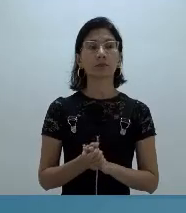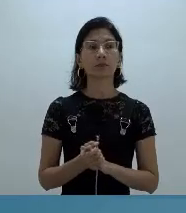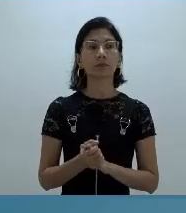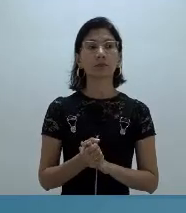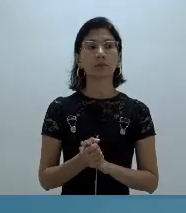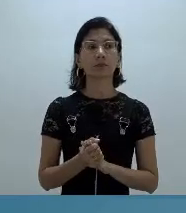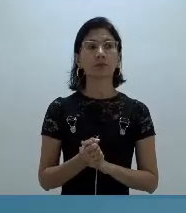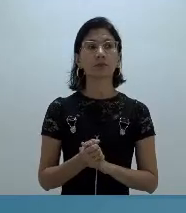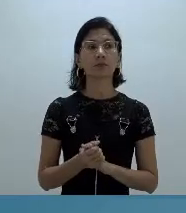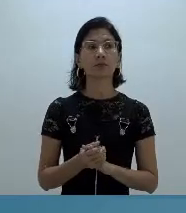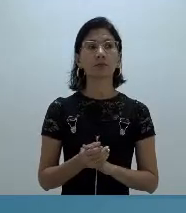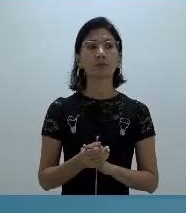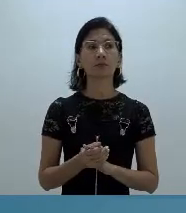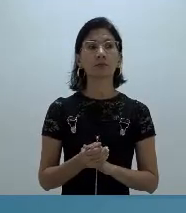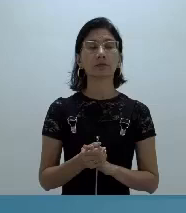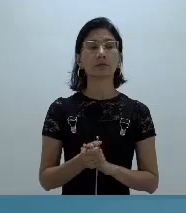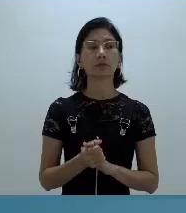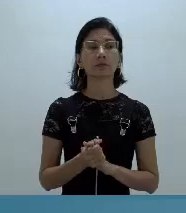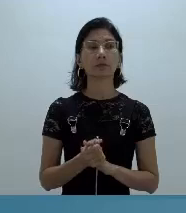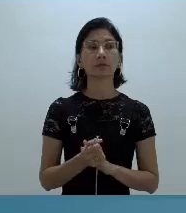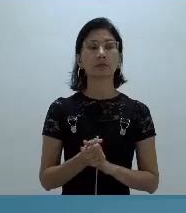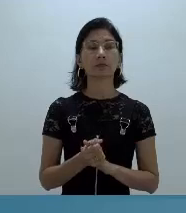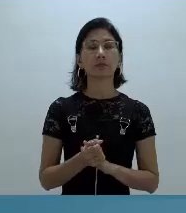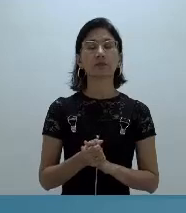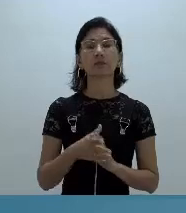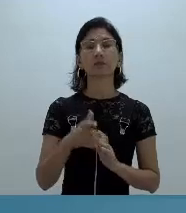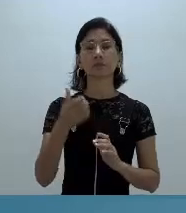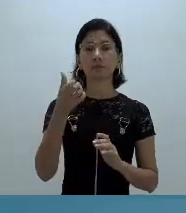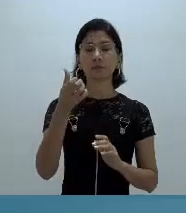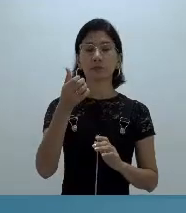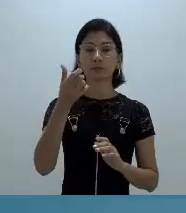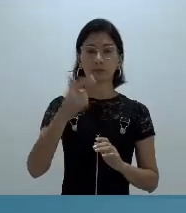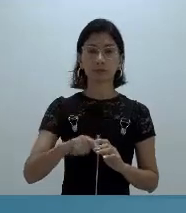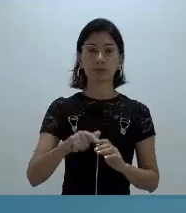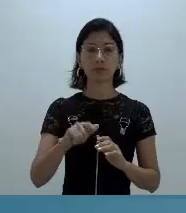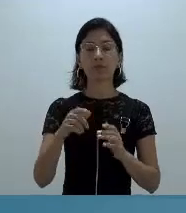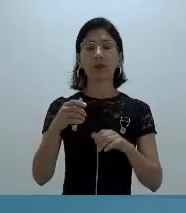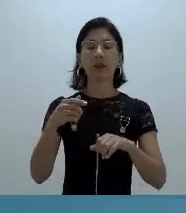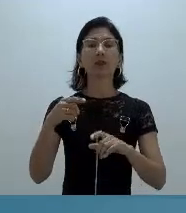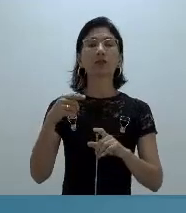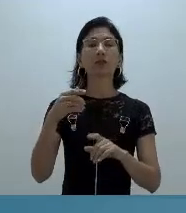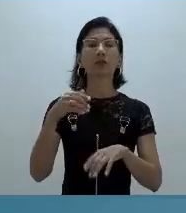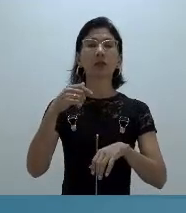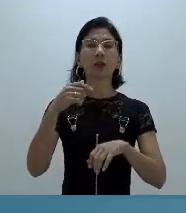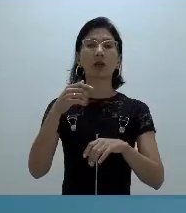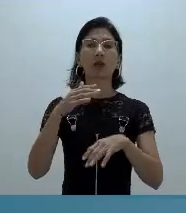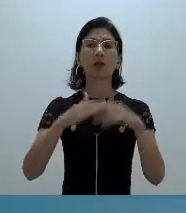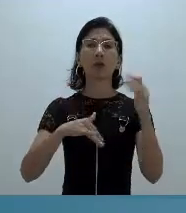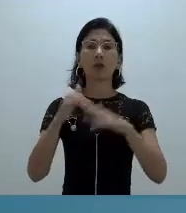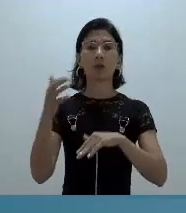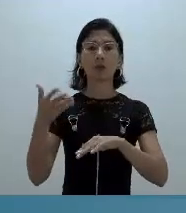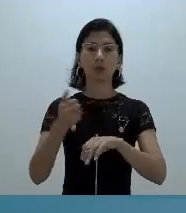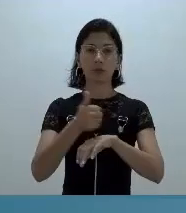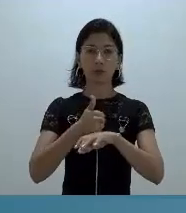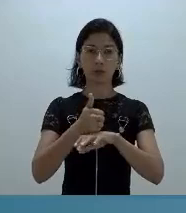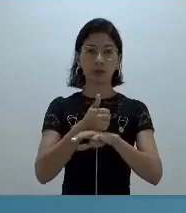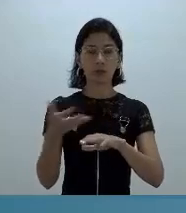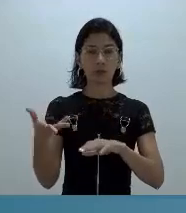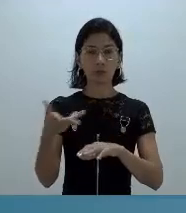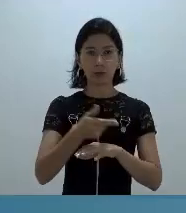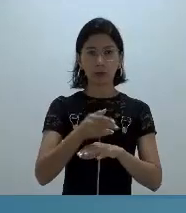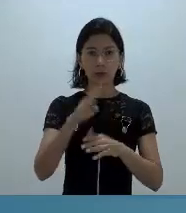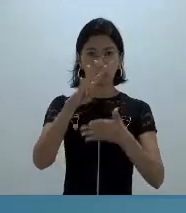E assim, pela realização de perícia contábil, para efeito de correta liquidação do quanto executivo, de